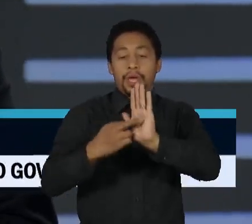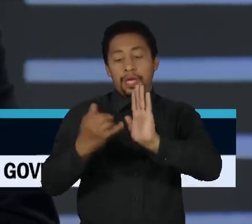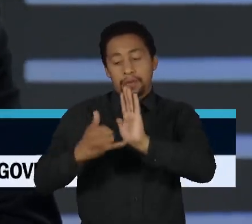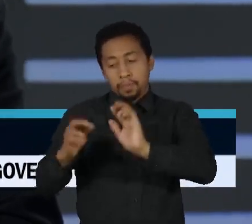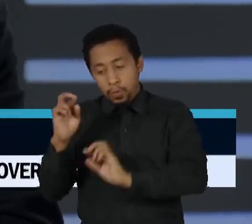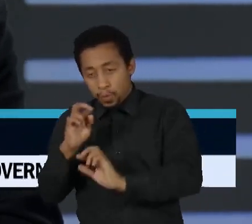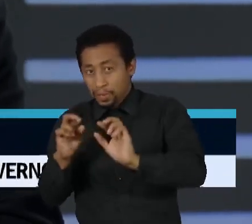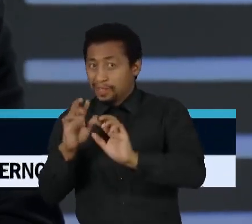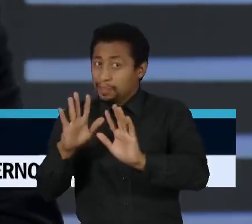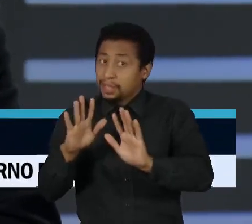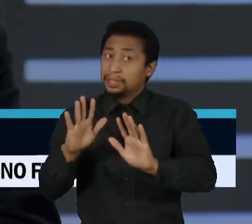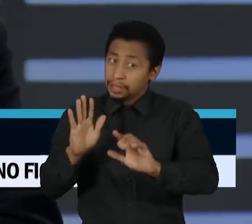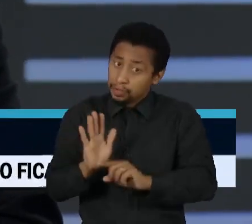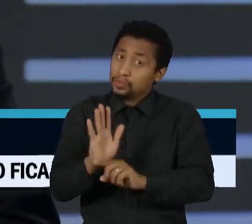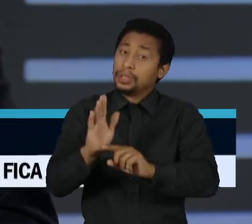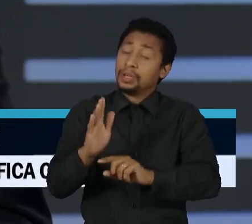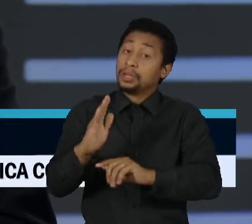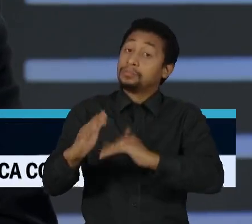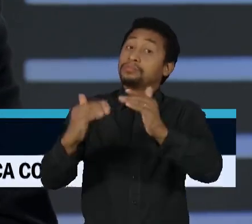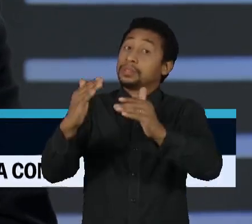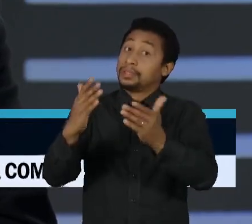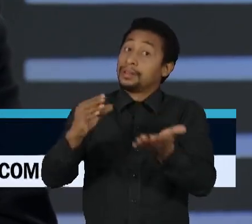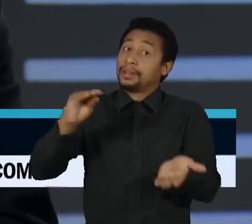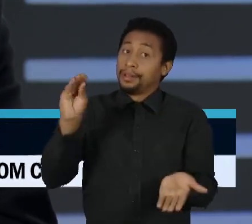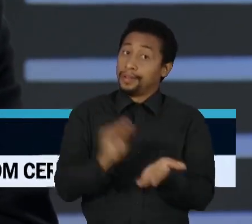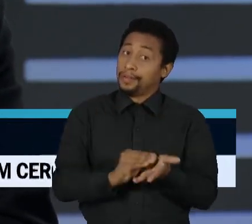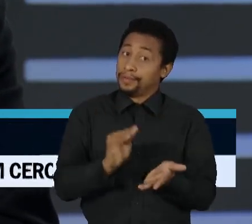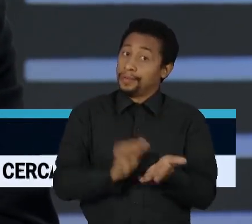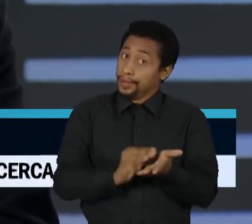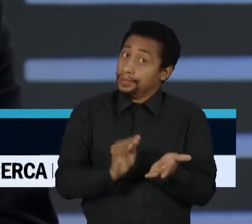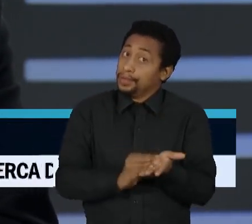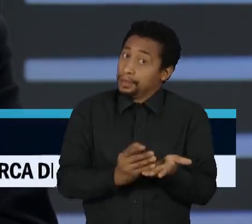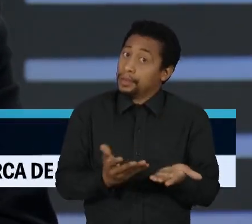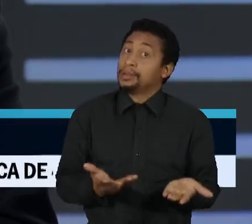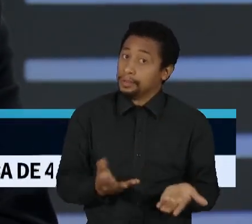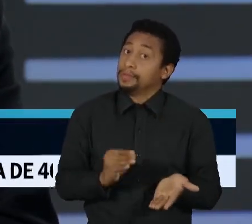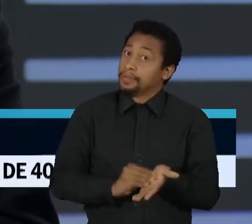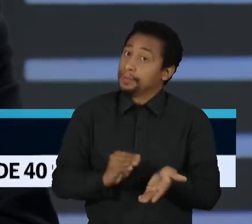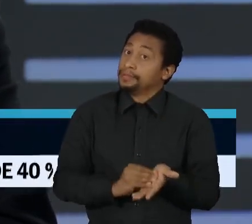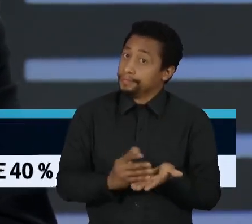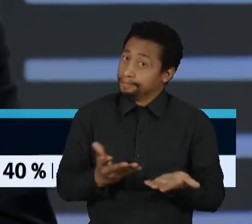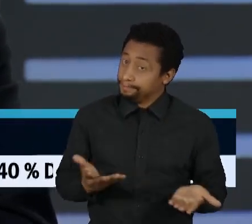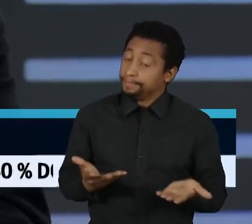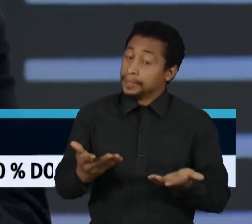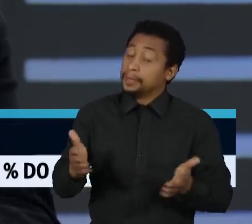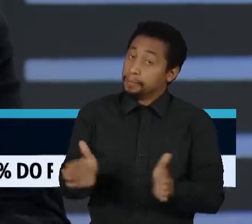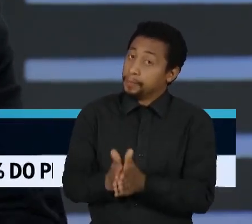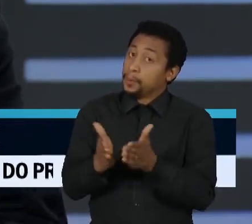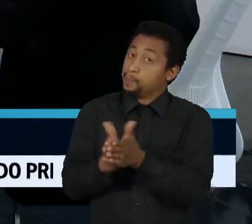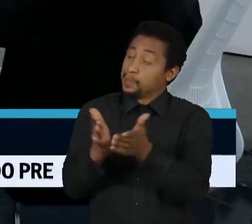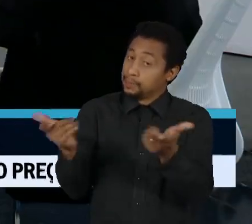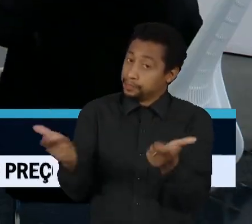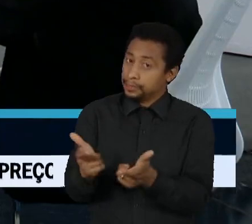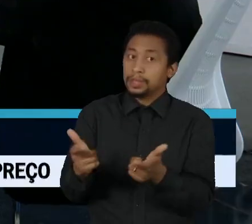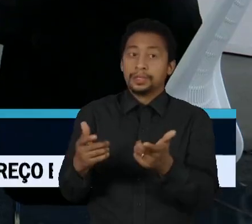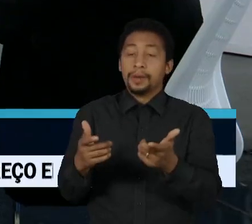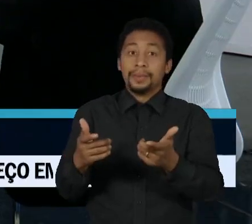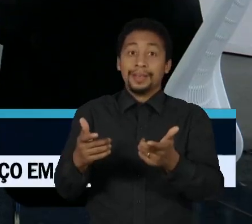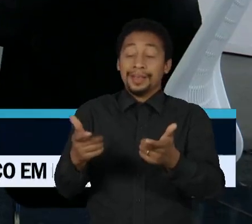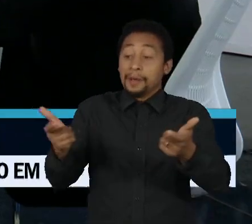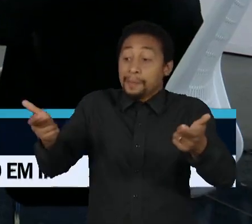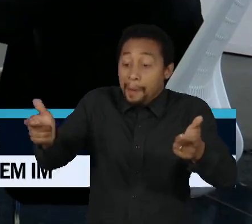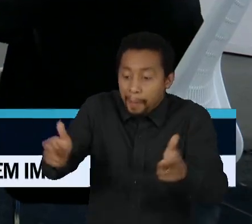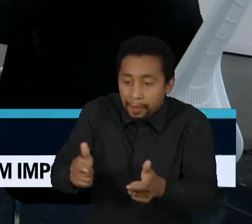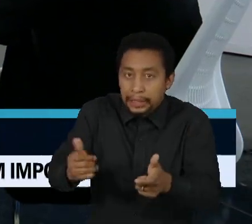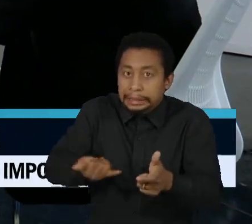mas também uma política de crescer tá faltando essa segunda perninha aí então eu acho que não chega a ser um voo de galinha mas